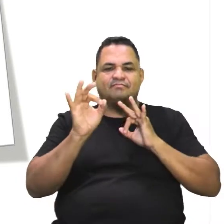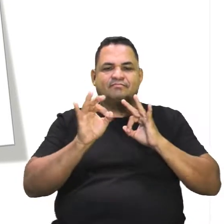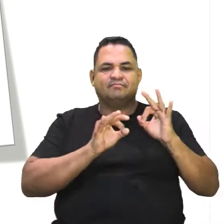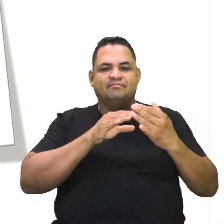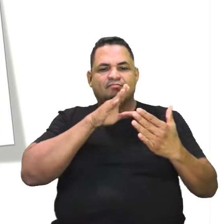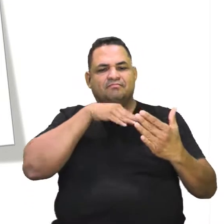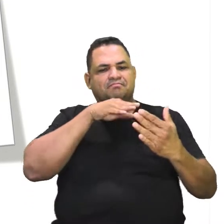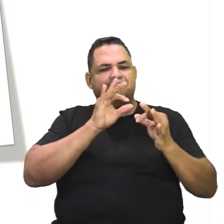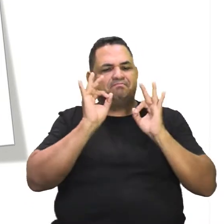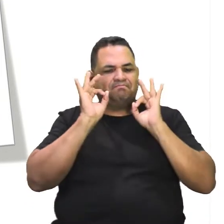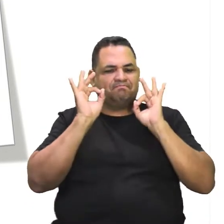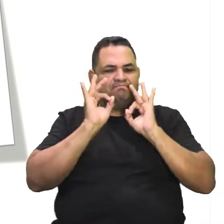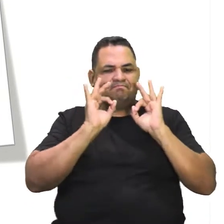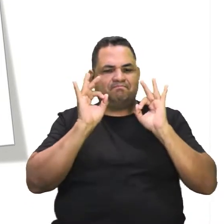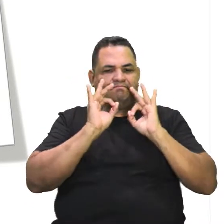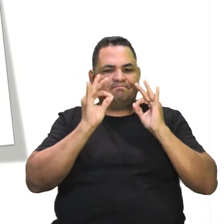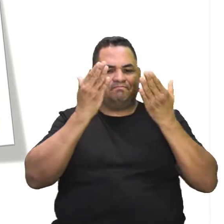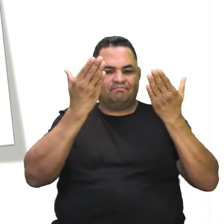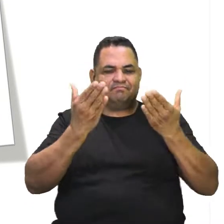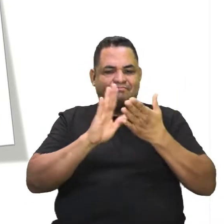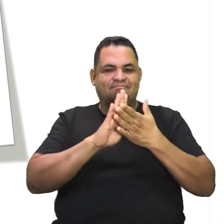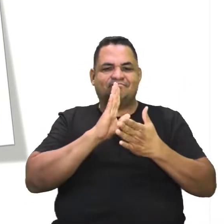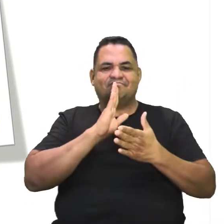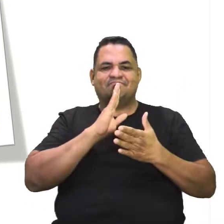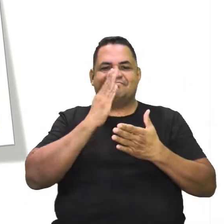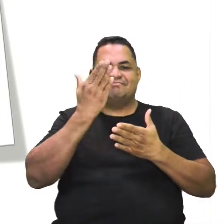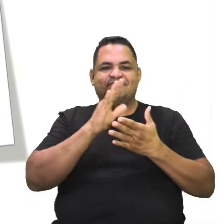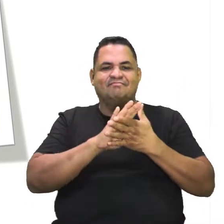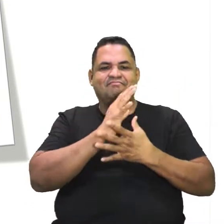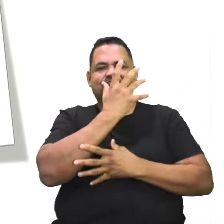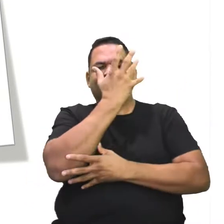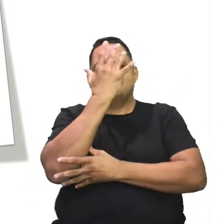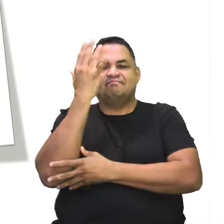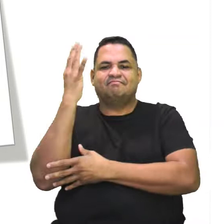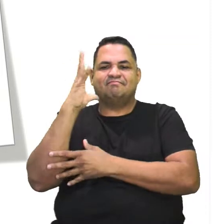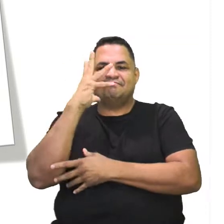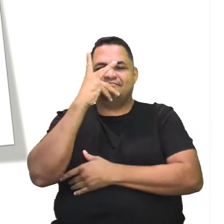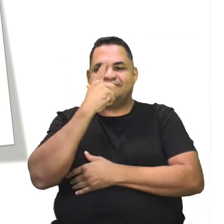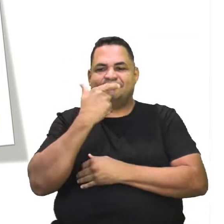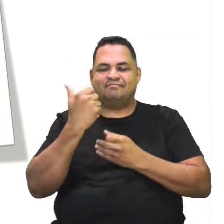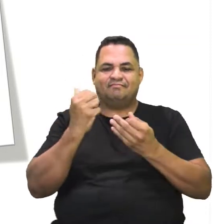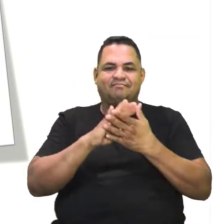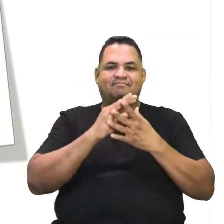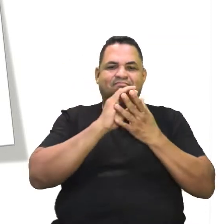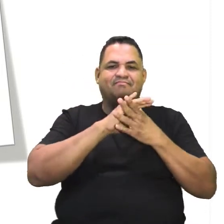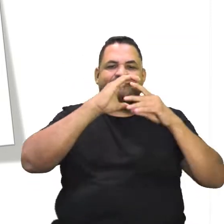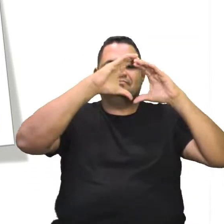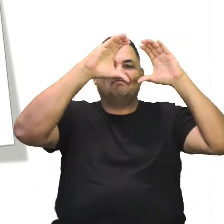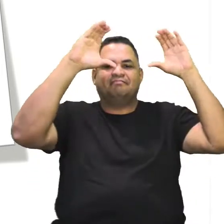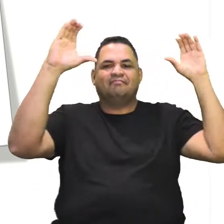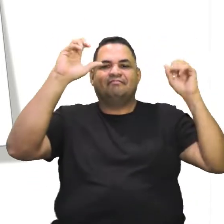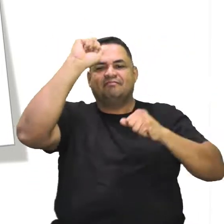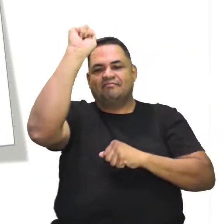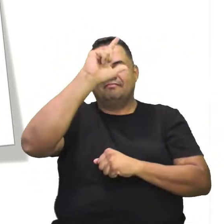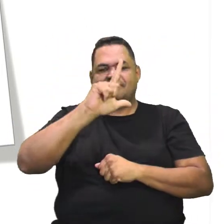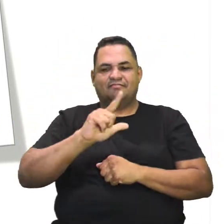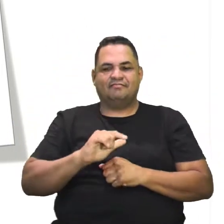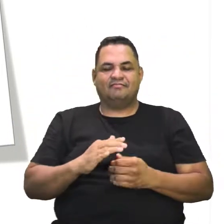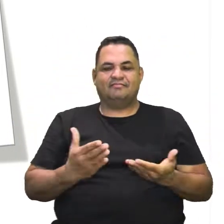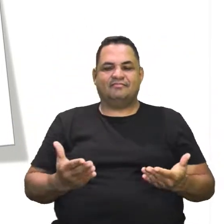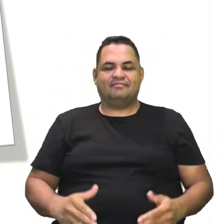bem pintadinha, bem arrumadinha. Acho que eu conheço essa. Árvores bonitas, céu azul.